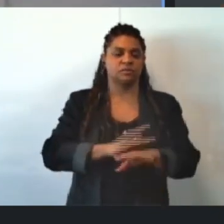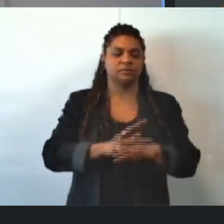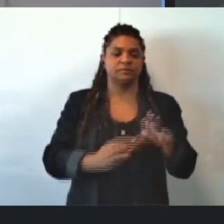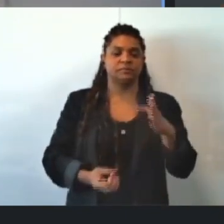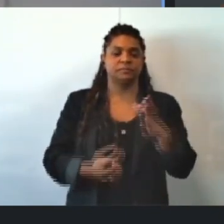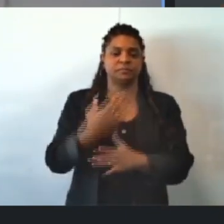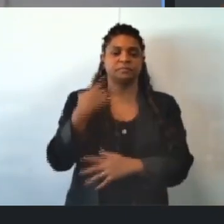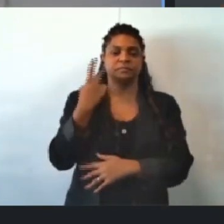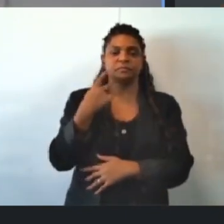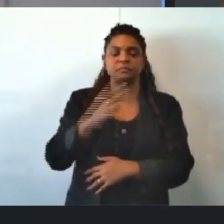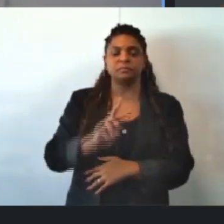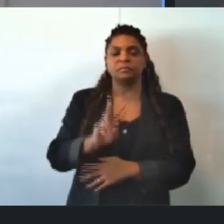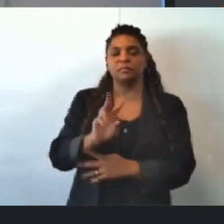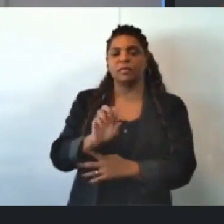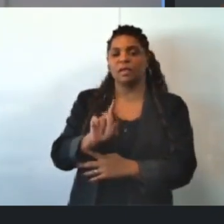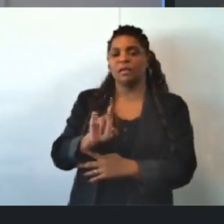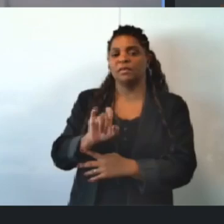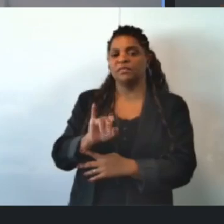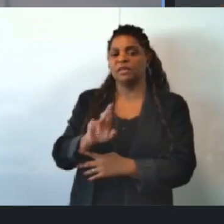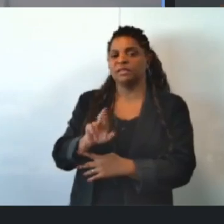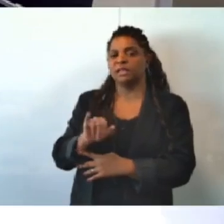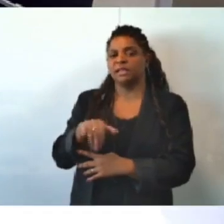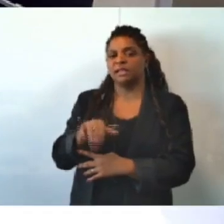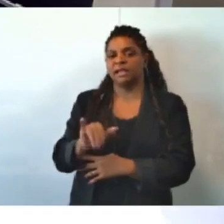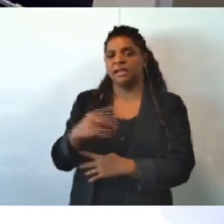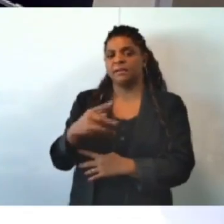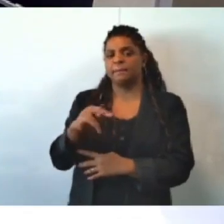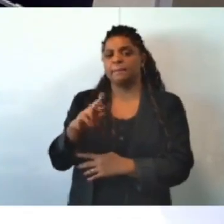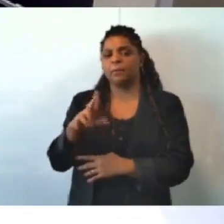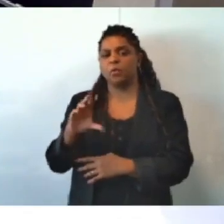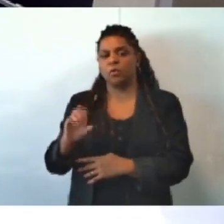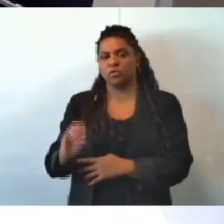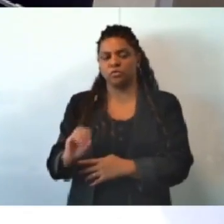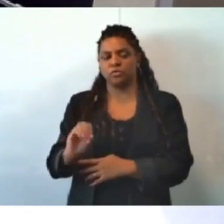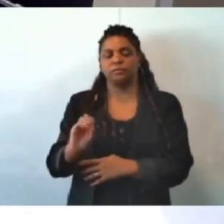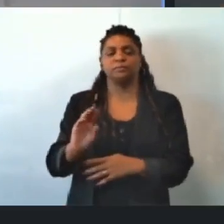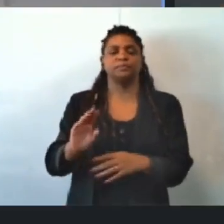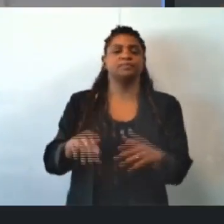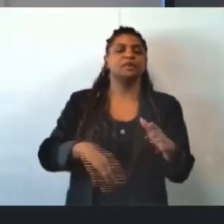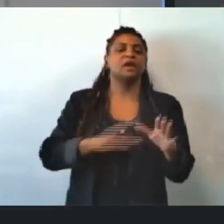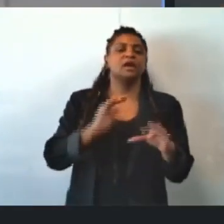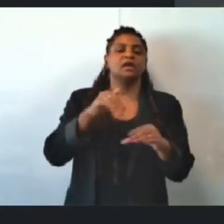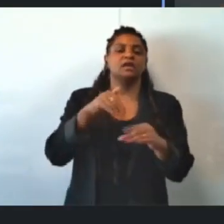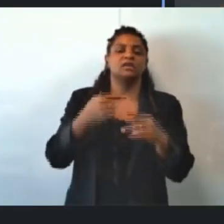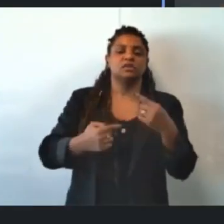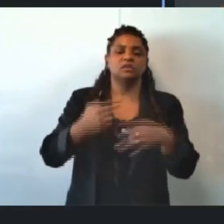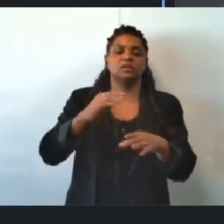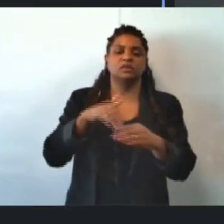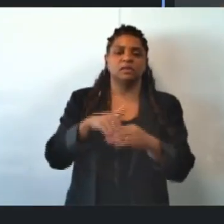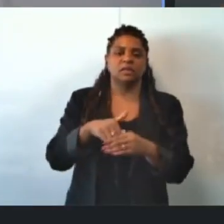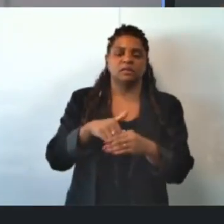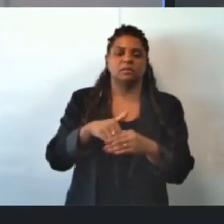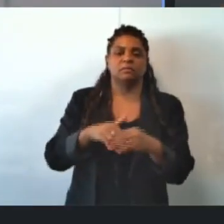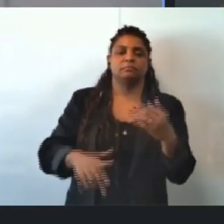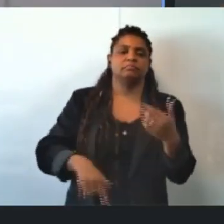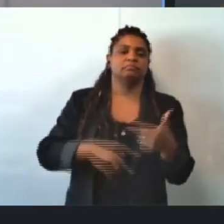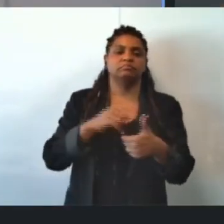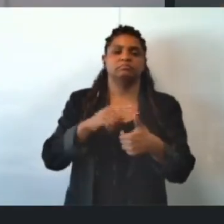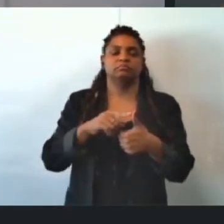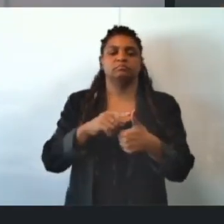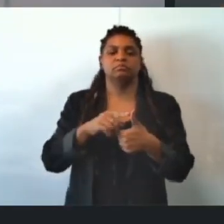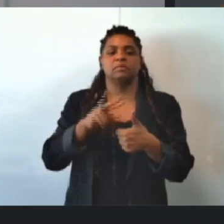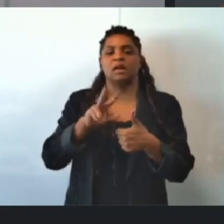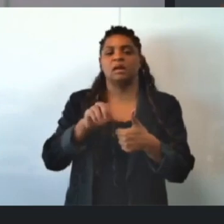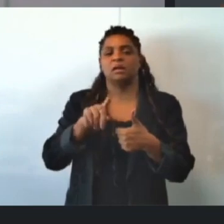discussão. Em votação, como voto, vereador Preto. De acordo. Henrique Braga. De acordo. Yutin CGE.